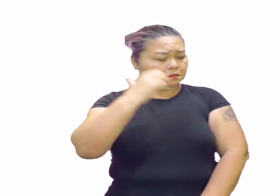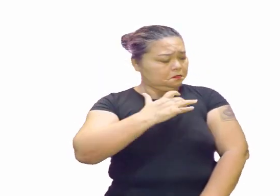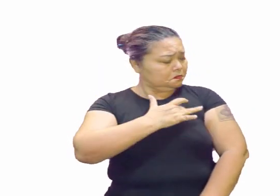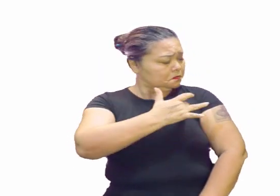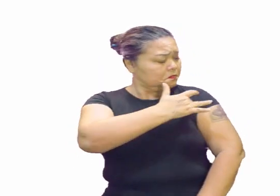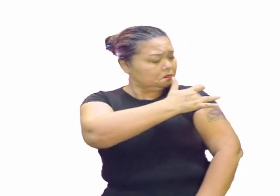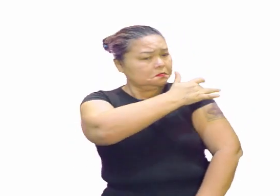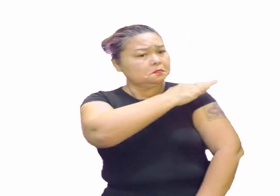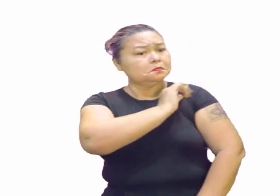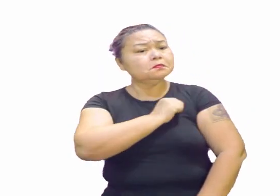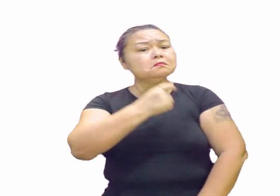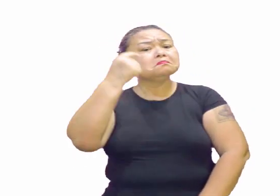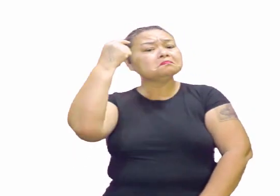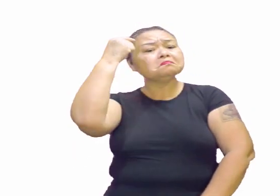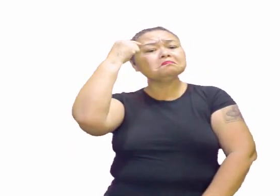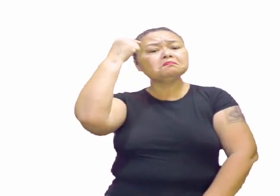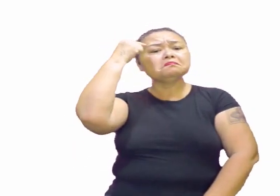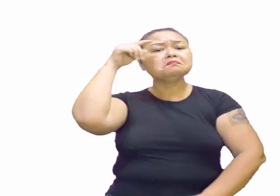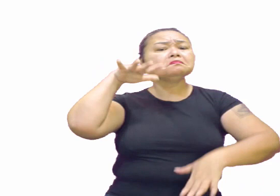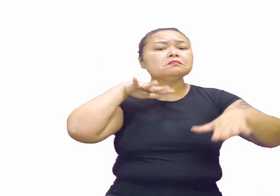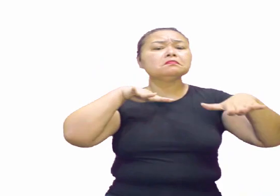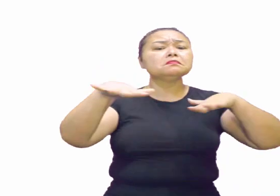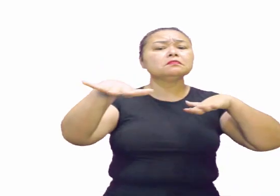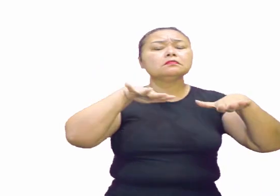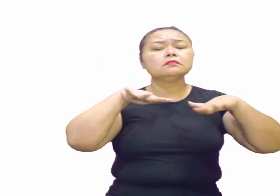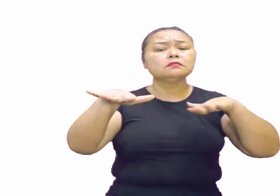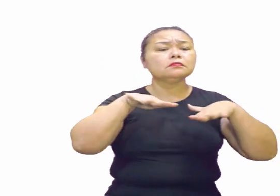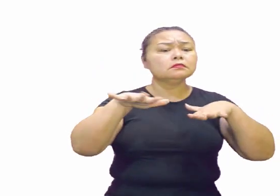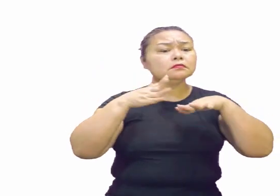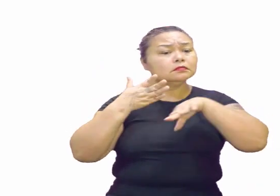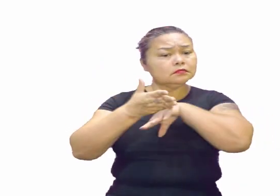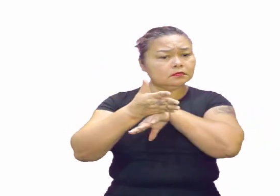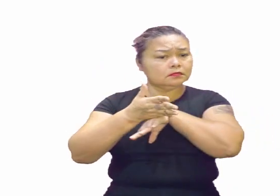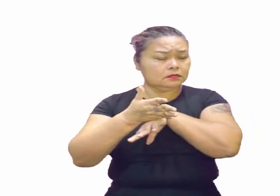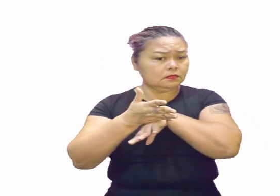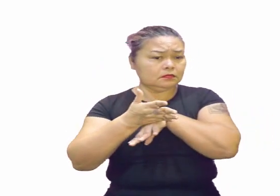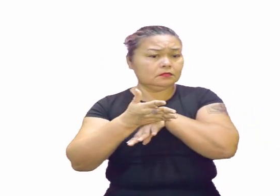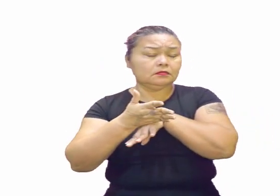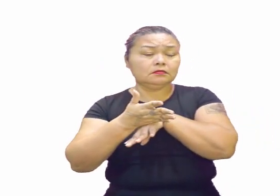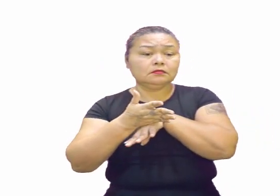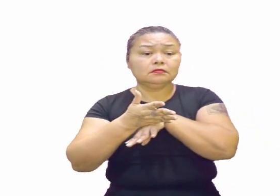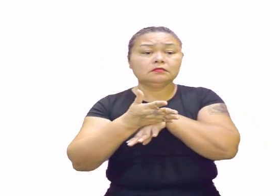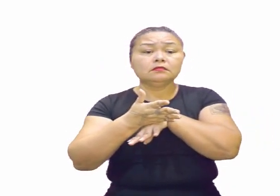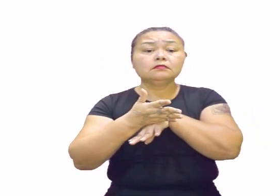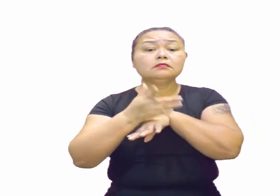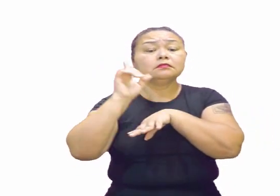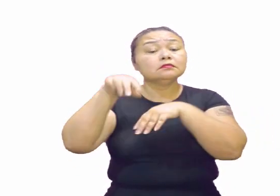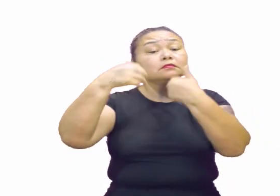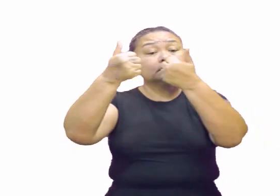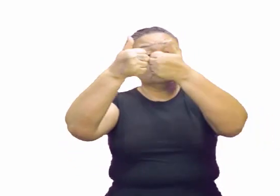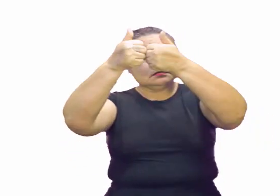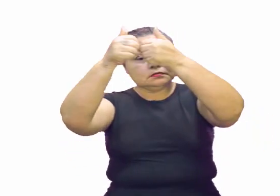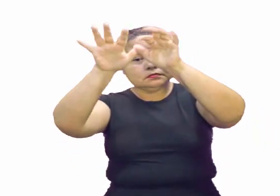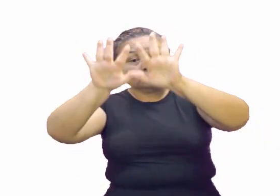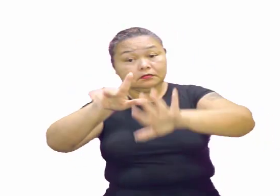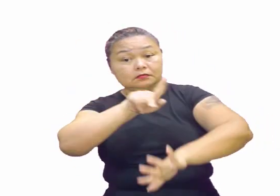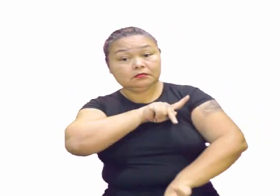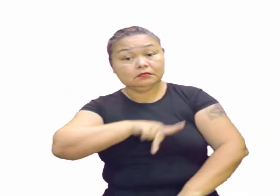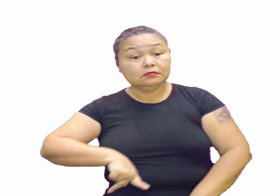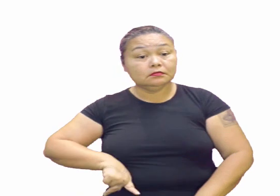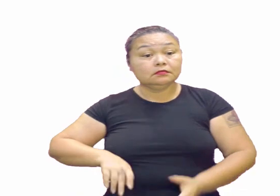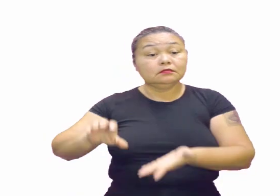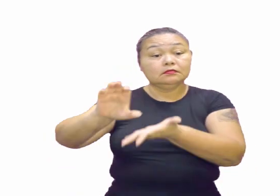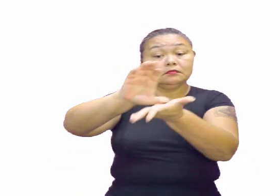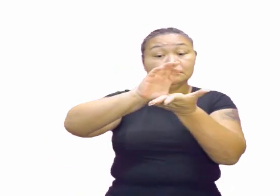patente pensavam que o movimento que eles participavam estava derrubando o presidente